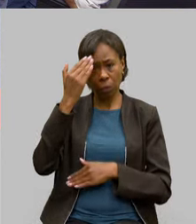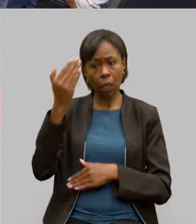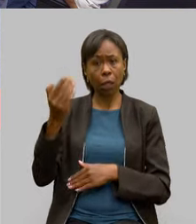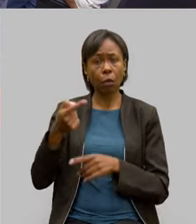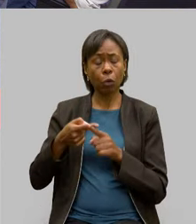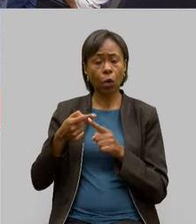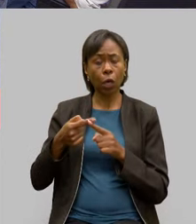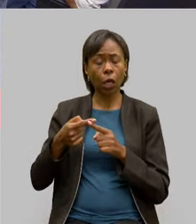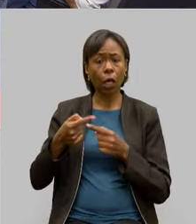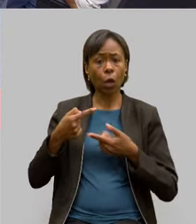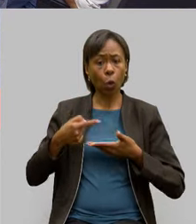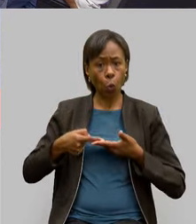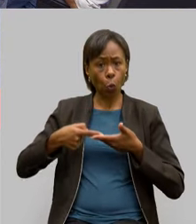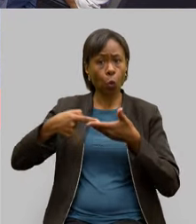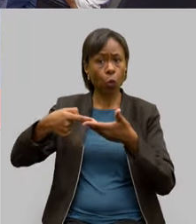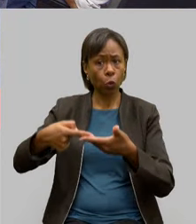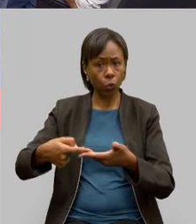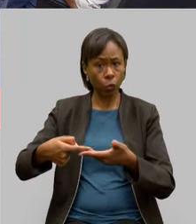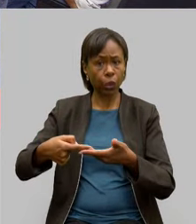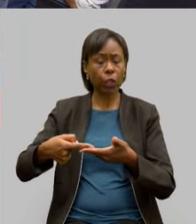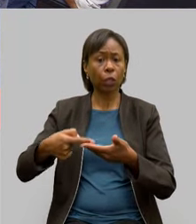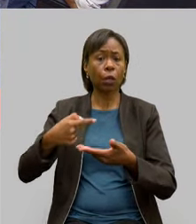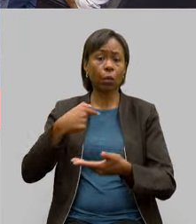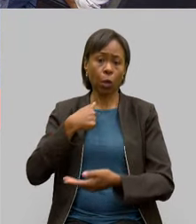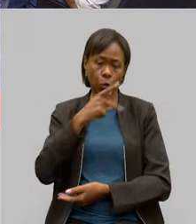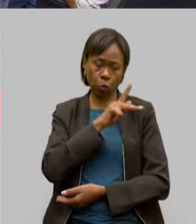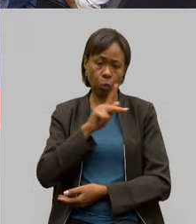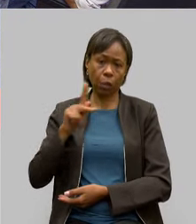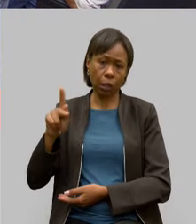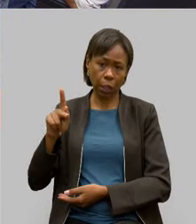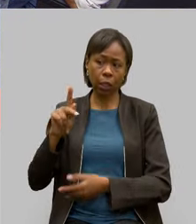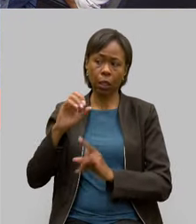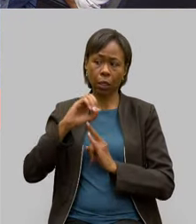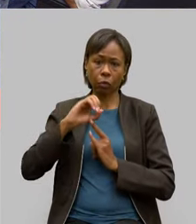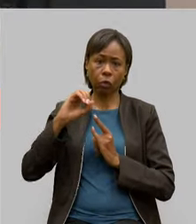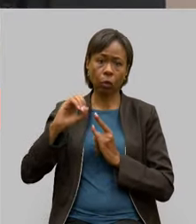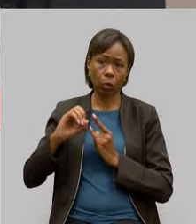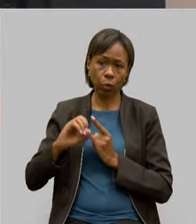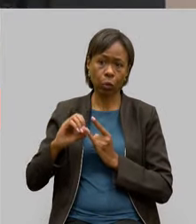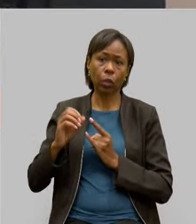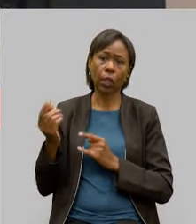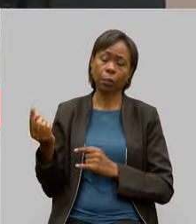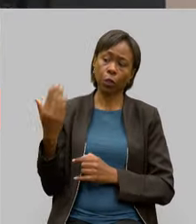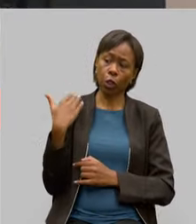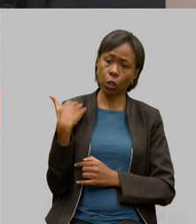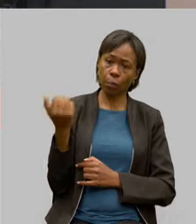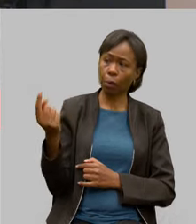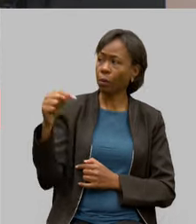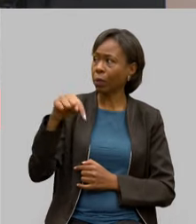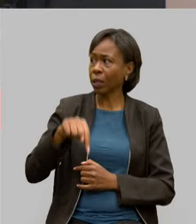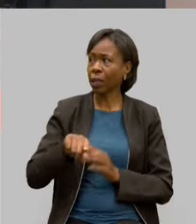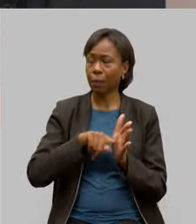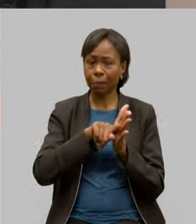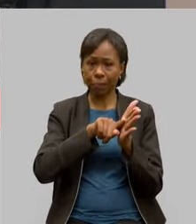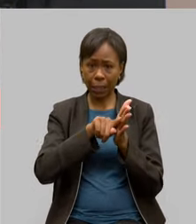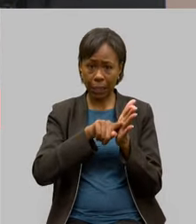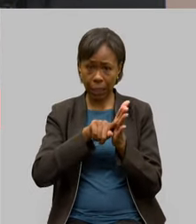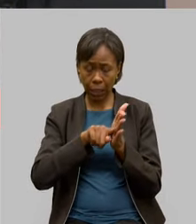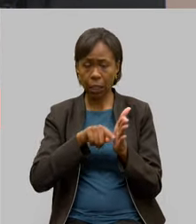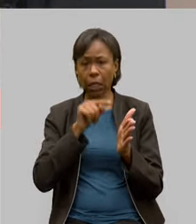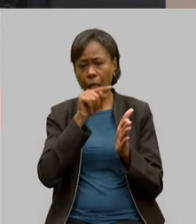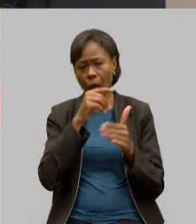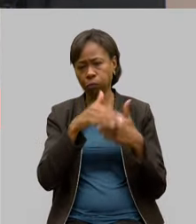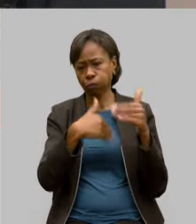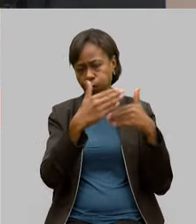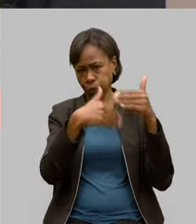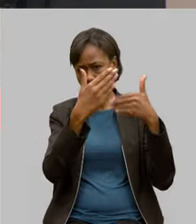diretamente vinculada né a presidência da fio Cruz na qual me indicou para est aqui falando um pouquinho das pesquisas que nós estamos desenvolvendo